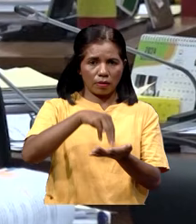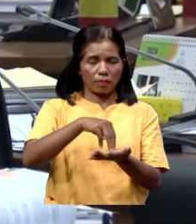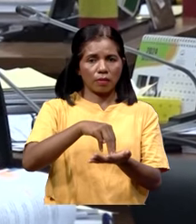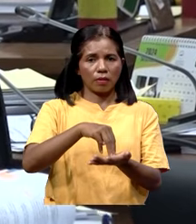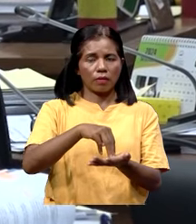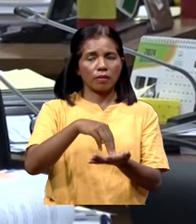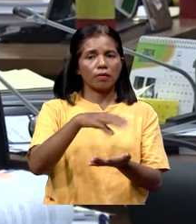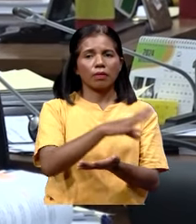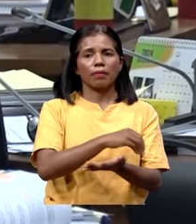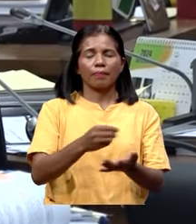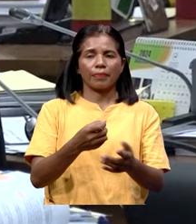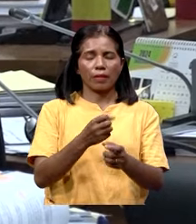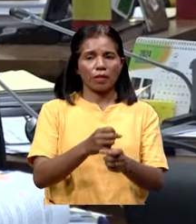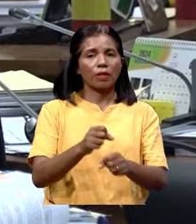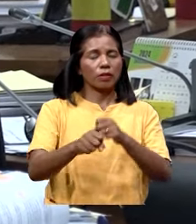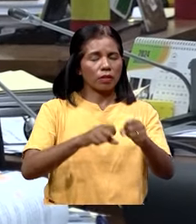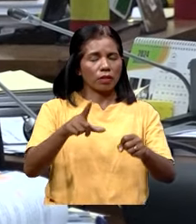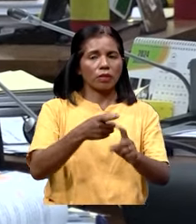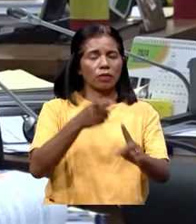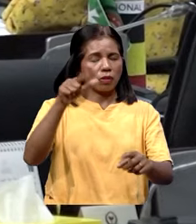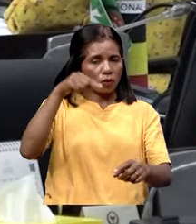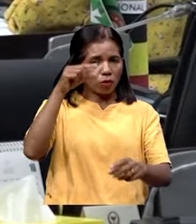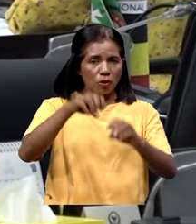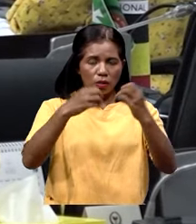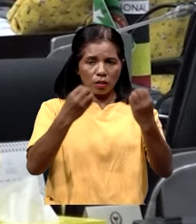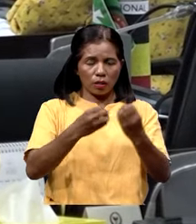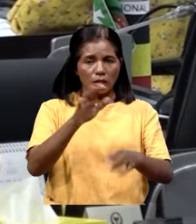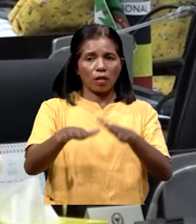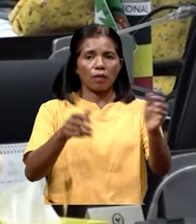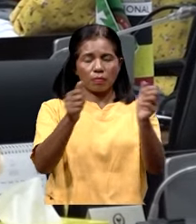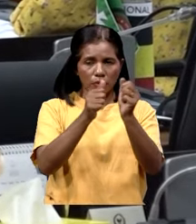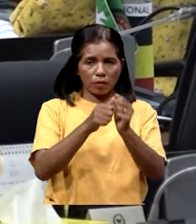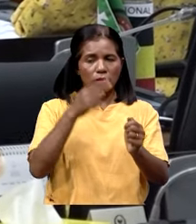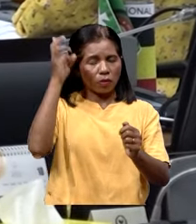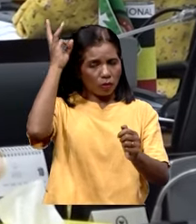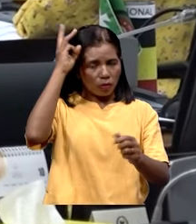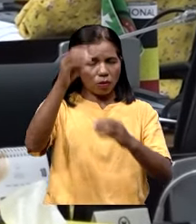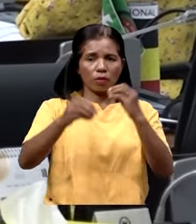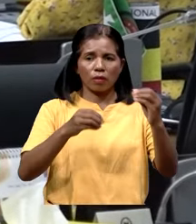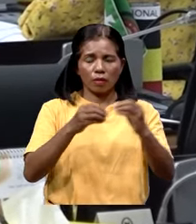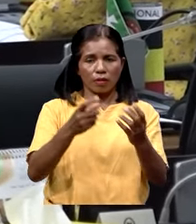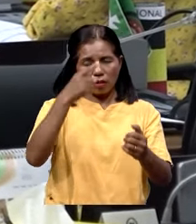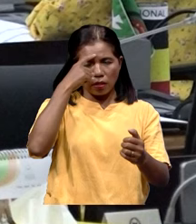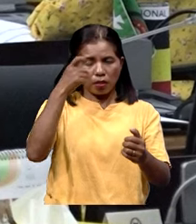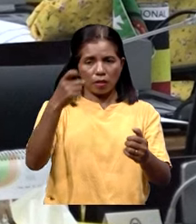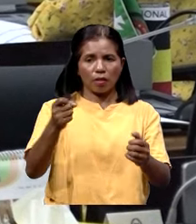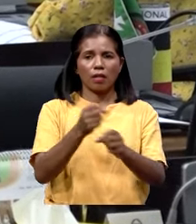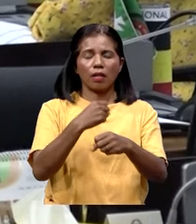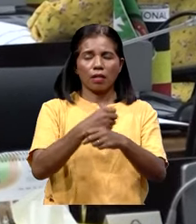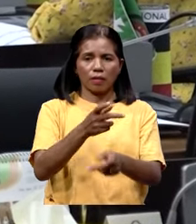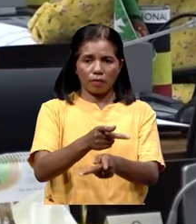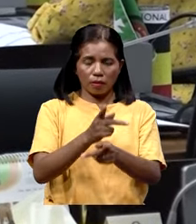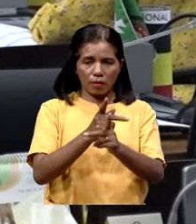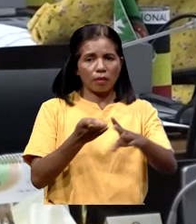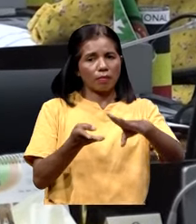340.139 dólares americanos. Antes de mos, sociedade civil, liu se organização lau hamutuk no academista Sira mos preocupa o assunto ne, tamba além de halo empréstimo e a